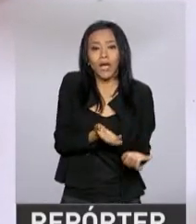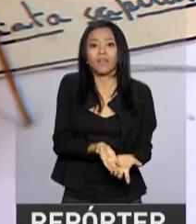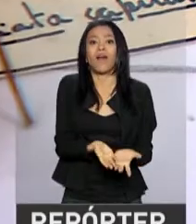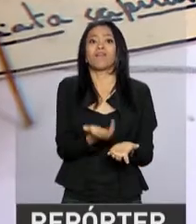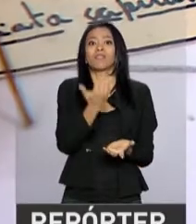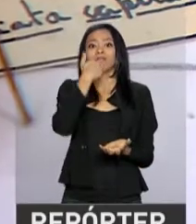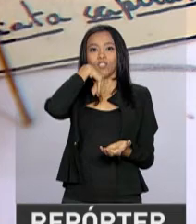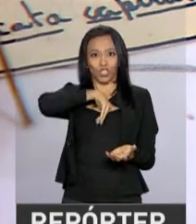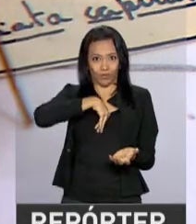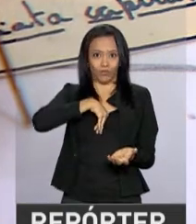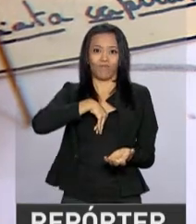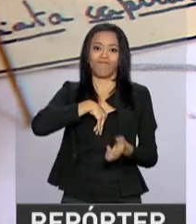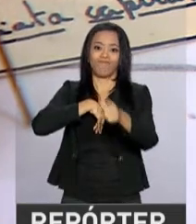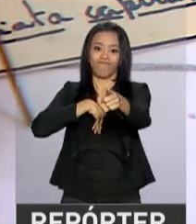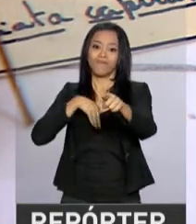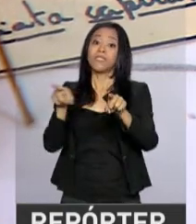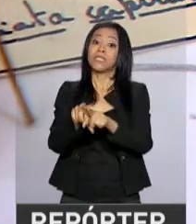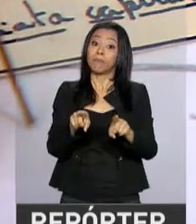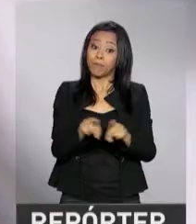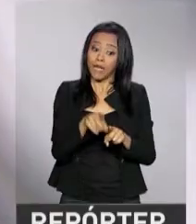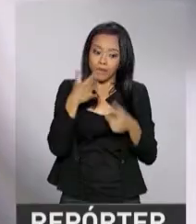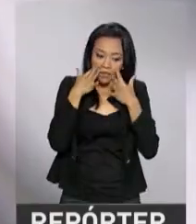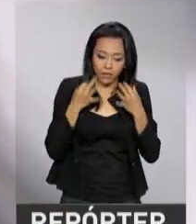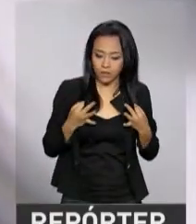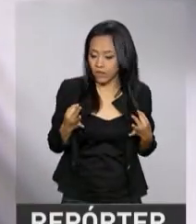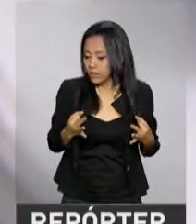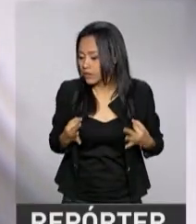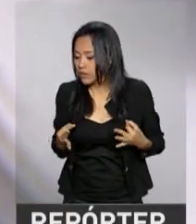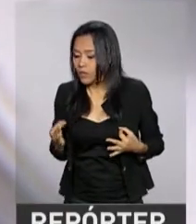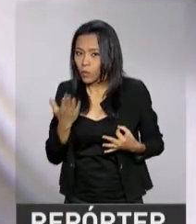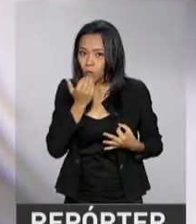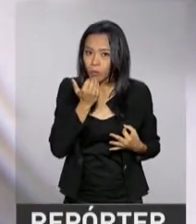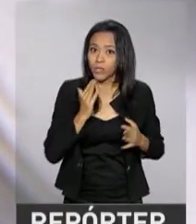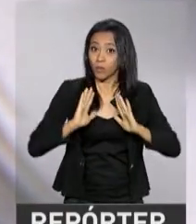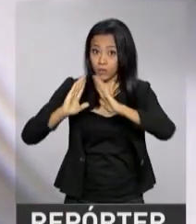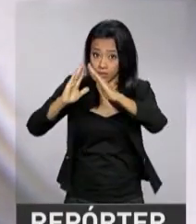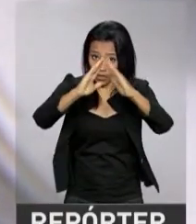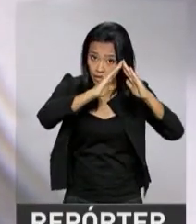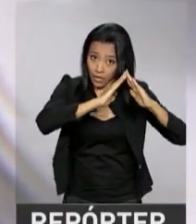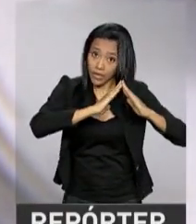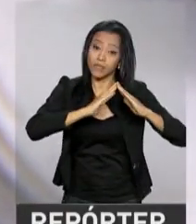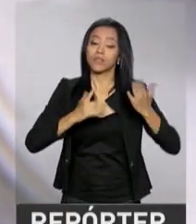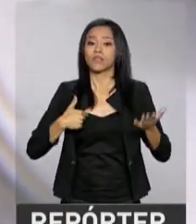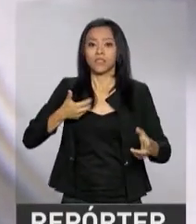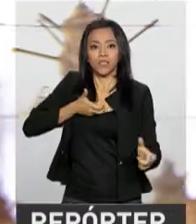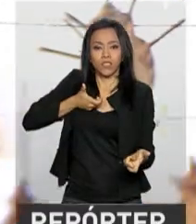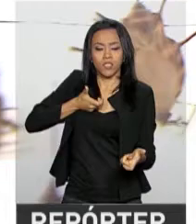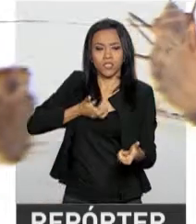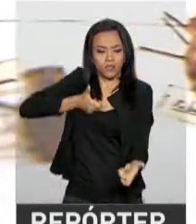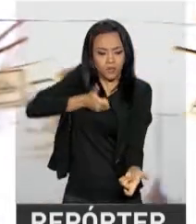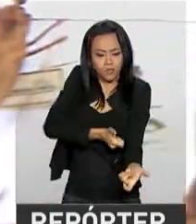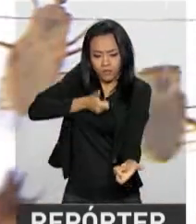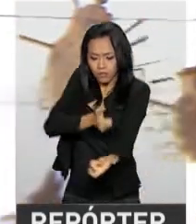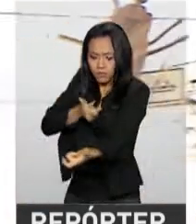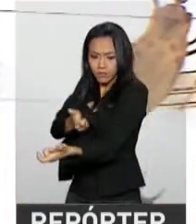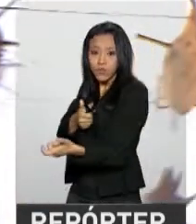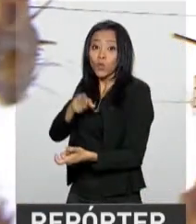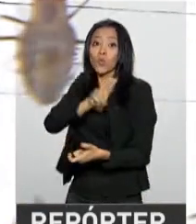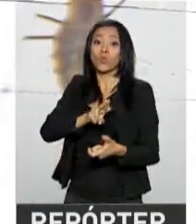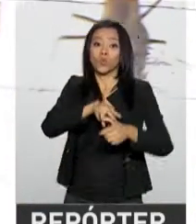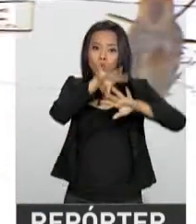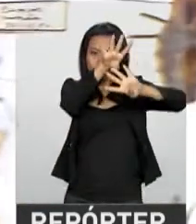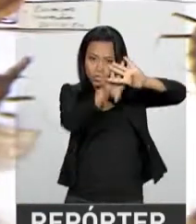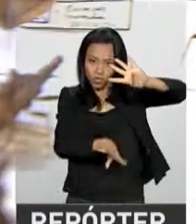além da atenção com a comida cuidados com as casas aplicações de inseticidas e uso de telas em portas